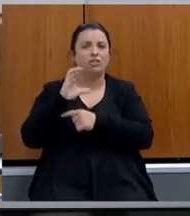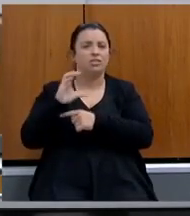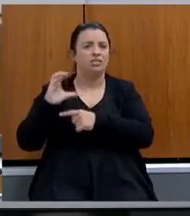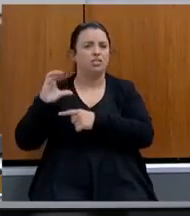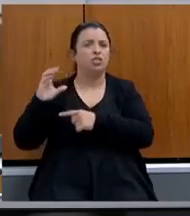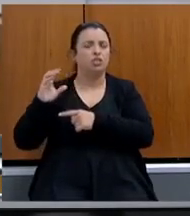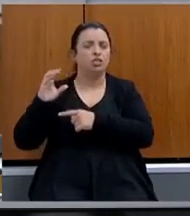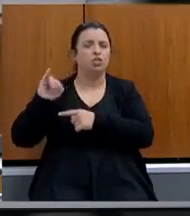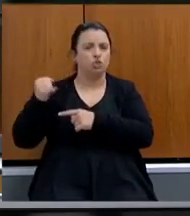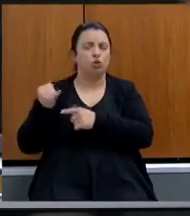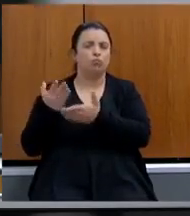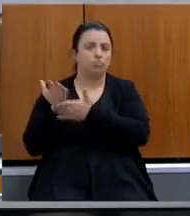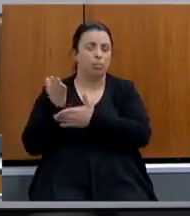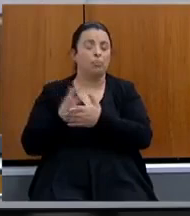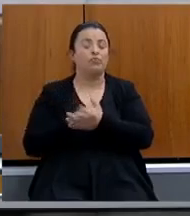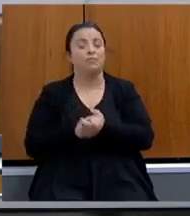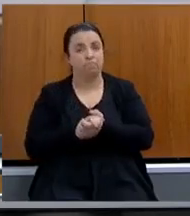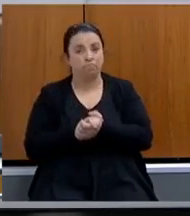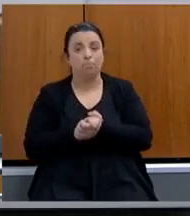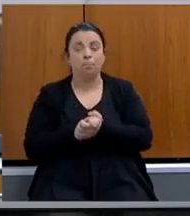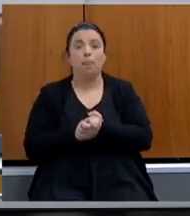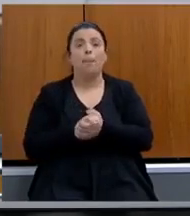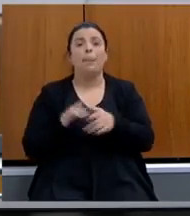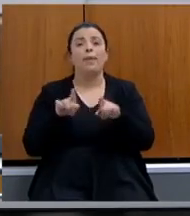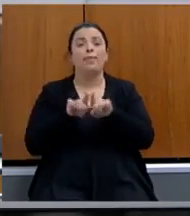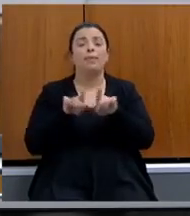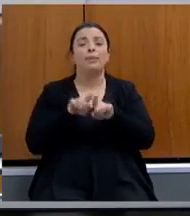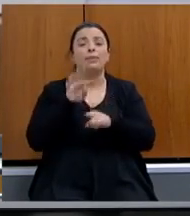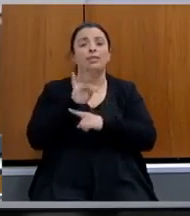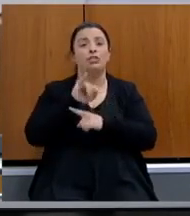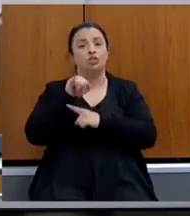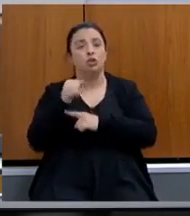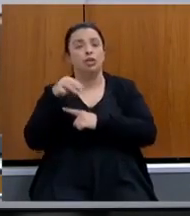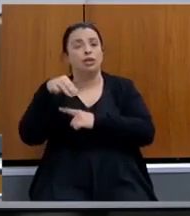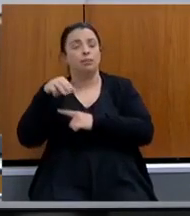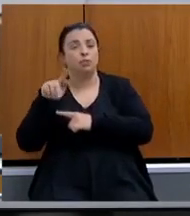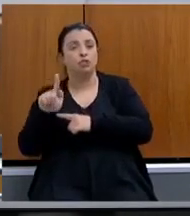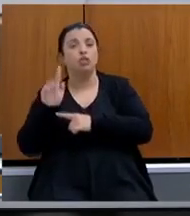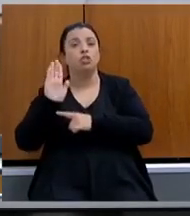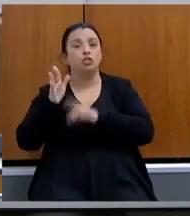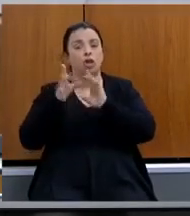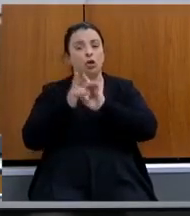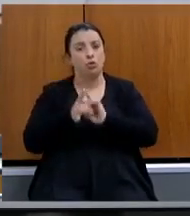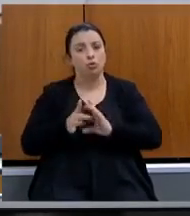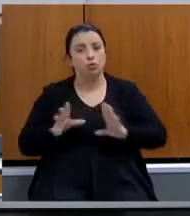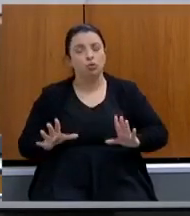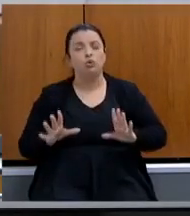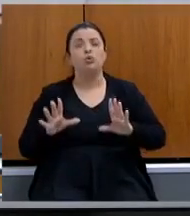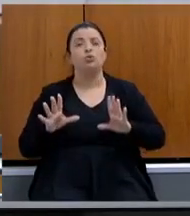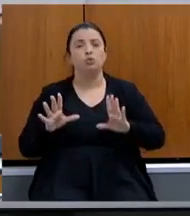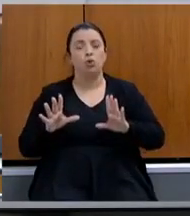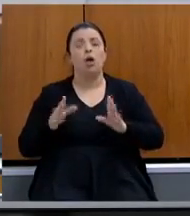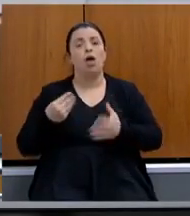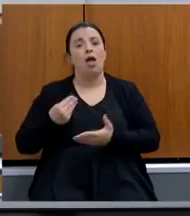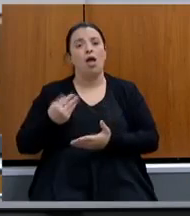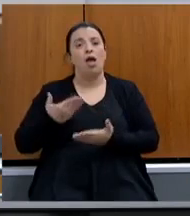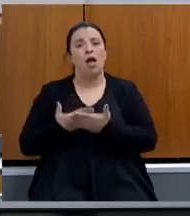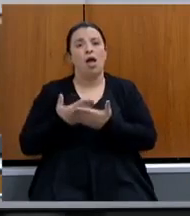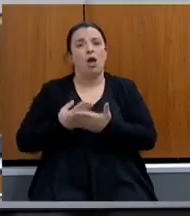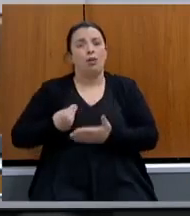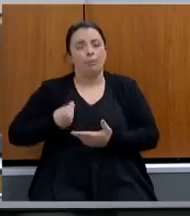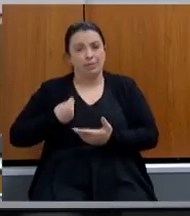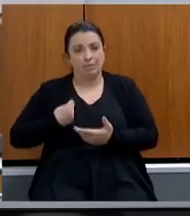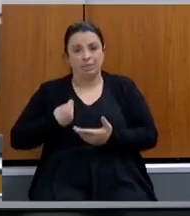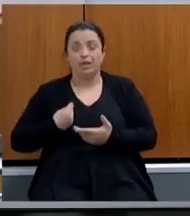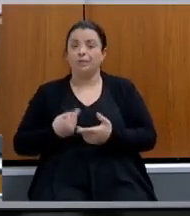é o próprio autorização do tj-mg para retornada das aulas presenciais recomendação